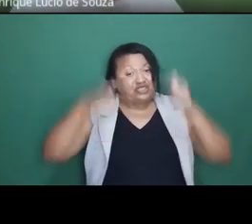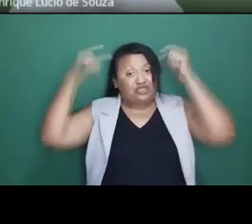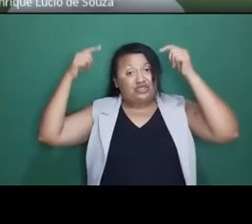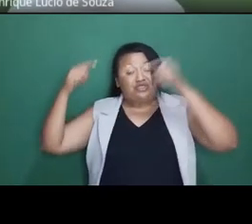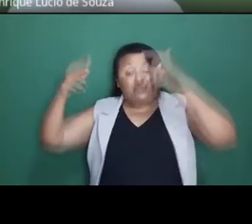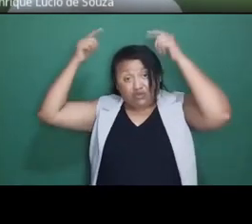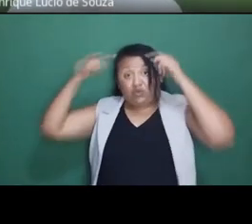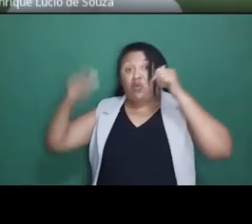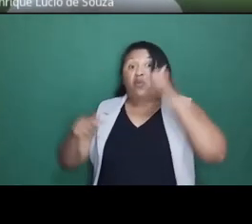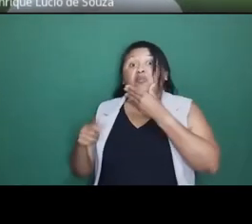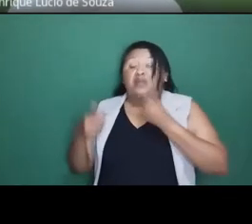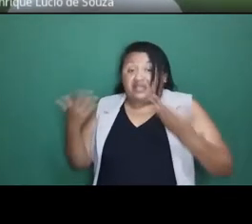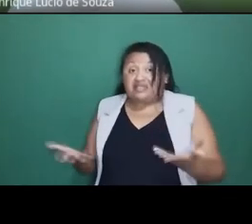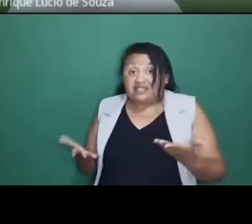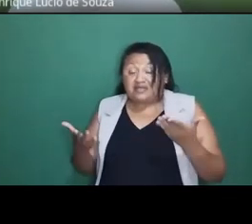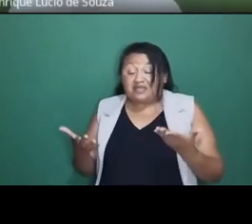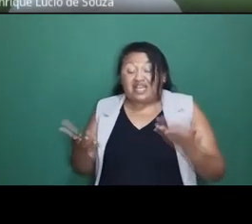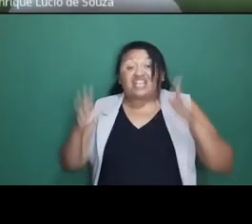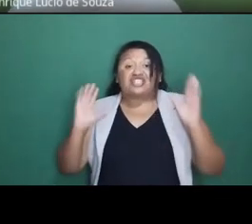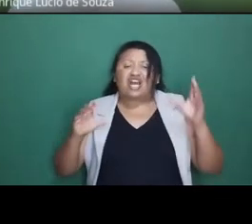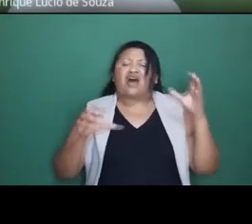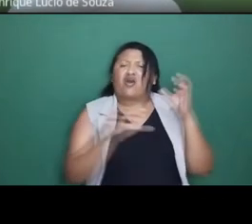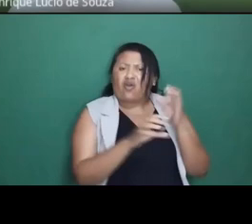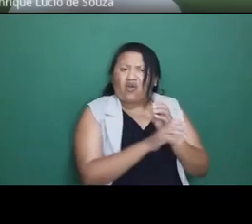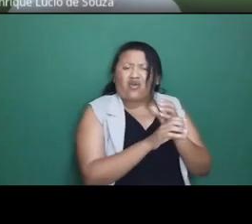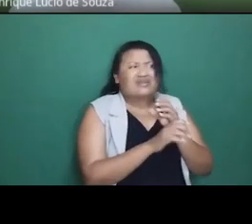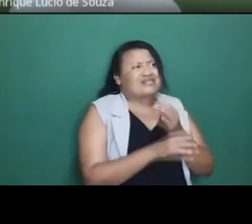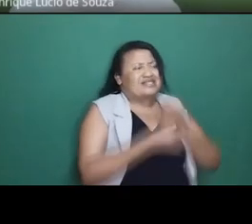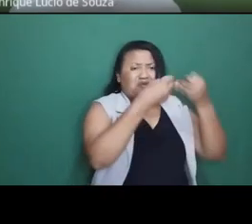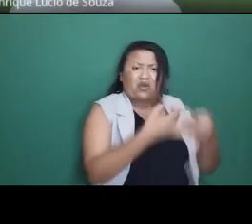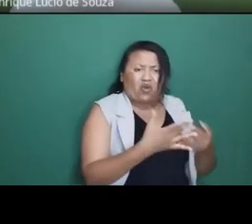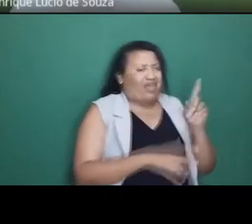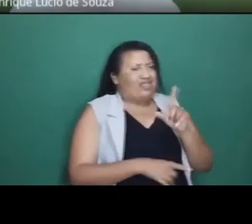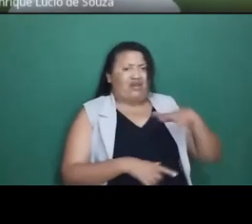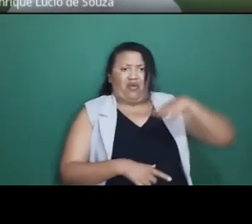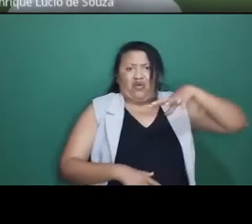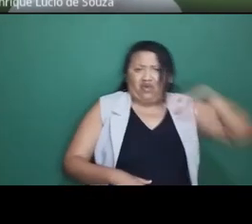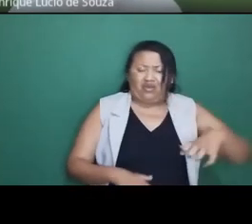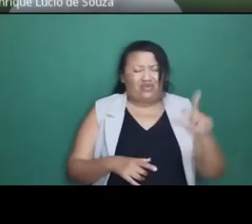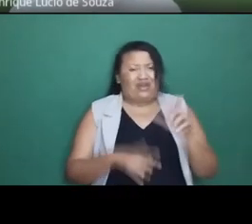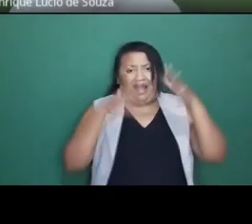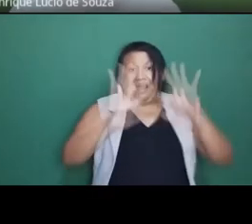Ramos já concluída que Portugal não era a melhor e mais essencial